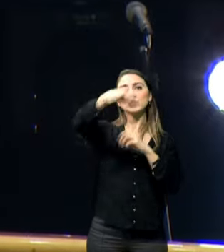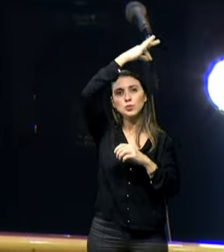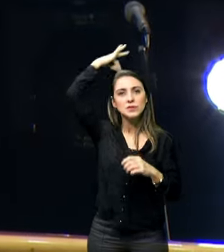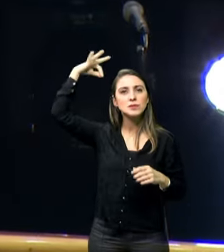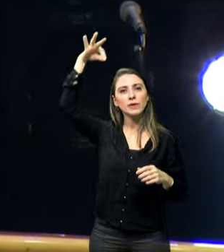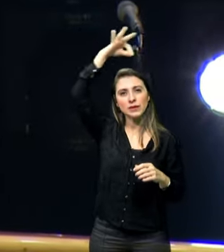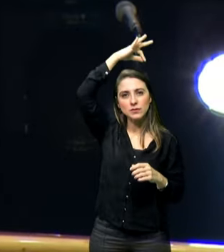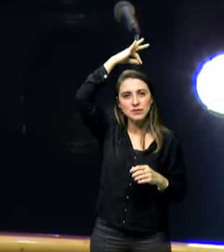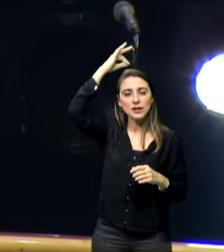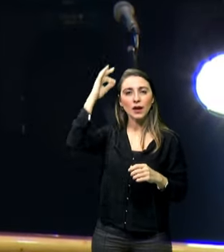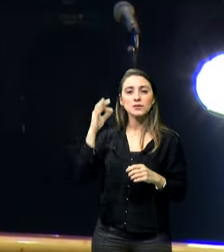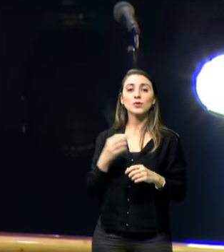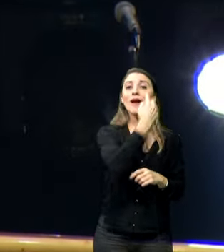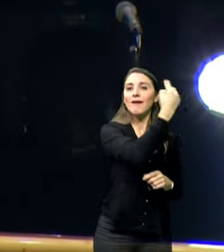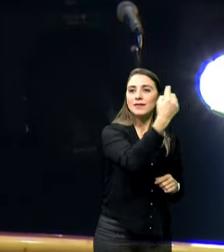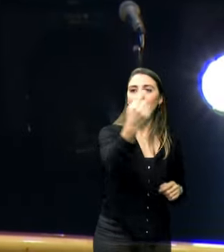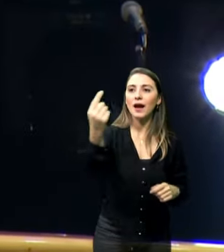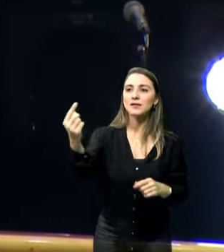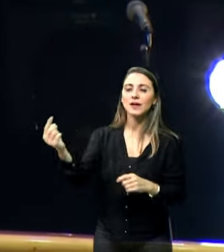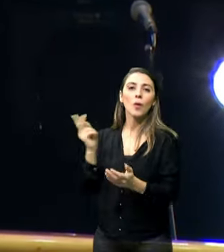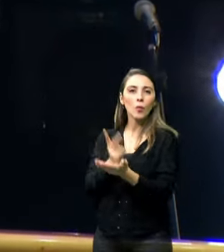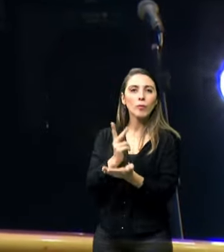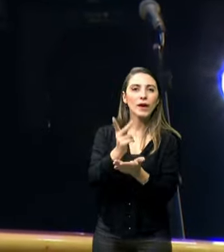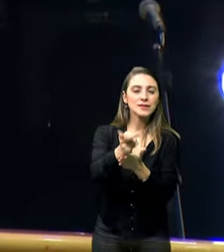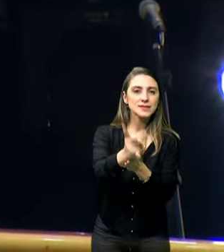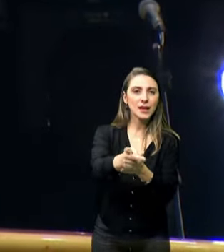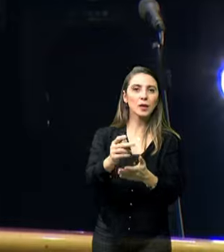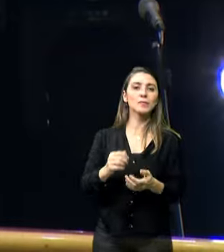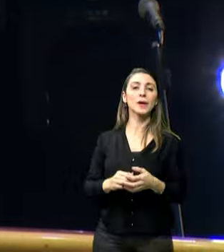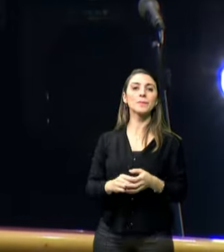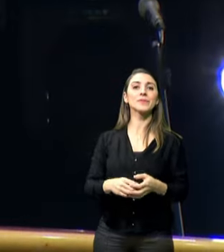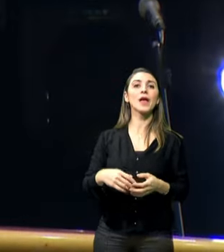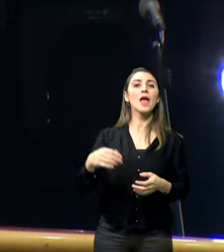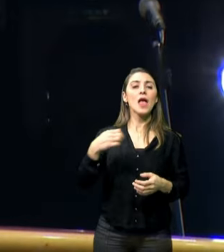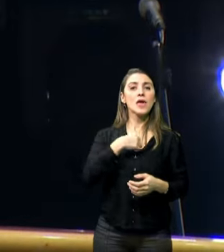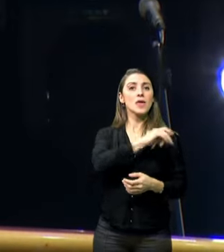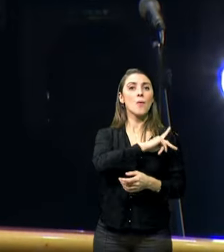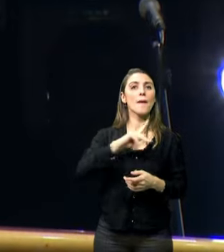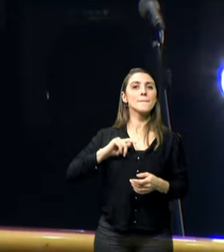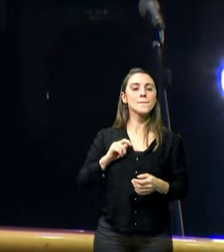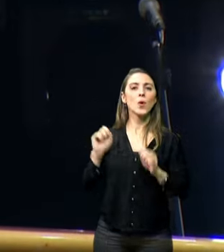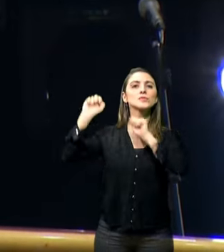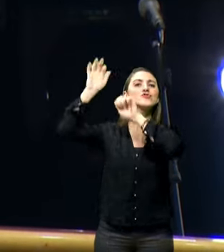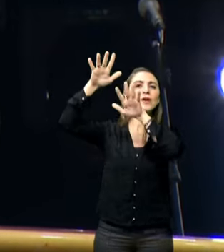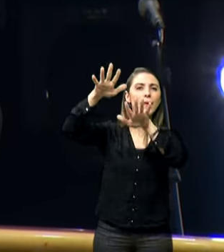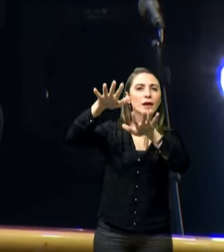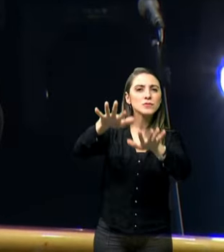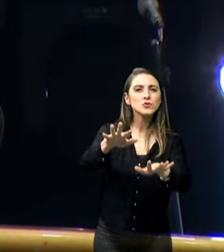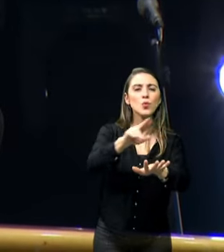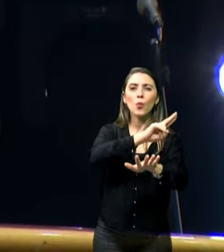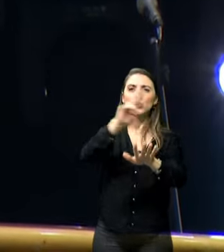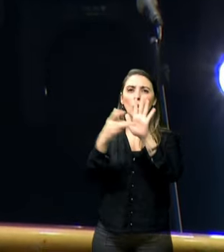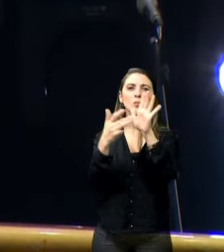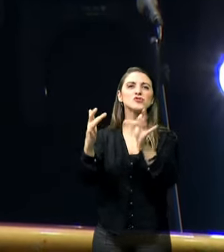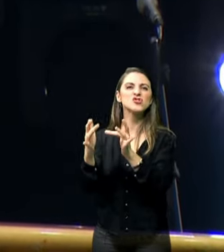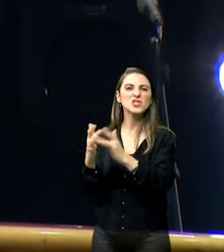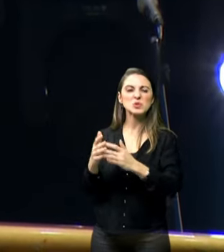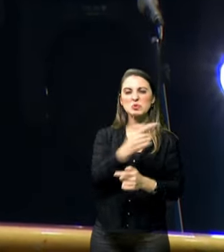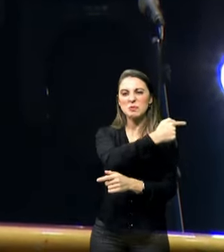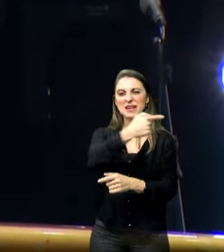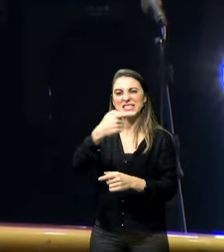um de vós agora, para todo sempre, até que Ele venha. Como servo e sacerdote do Deus vivo, eu te abençoo por uma semana de